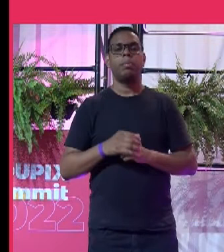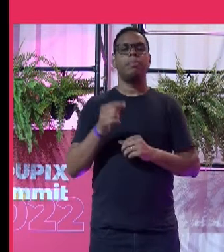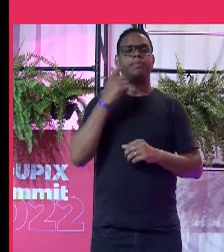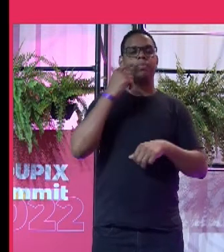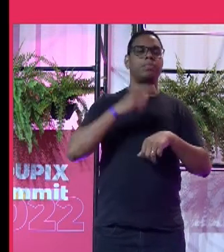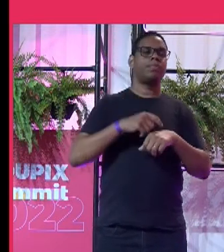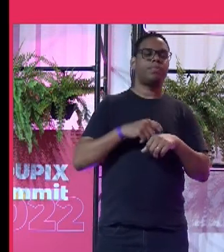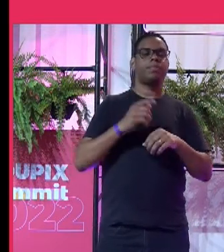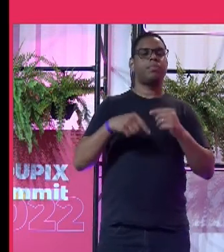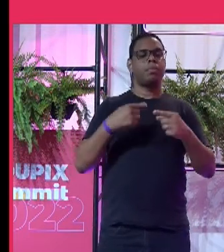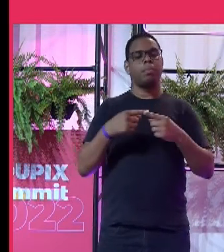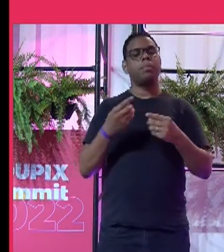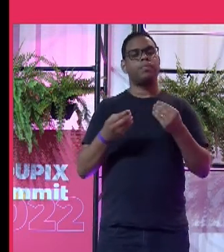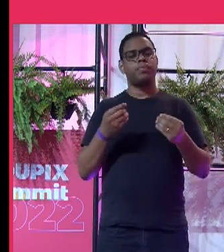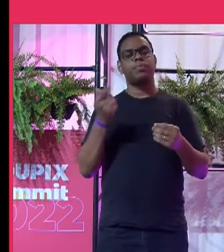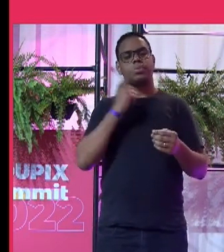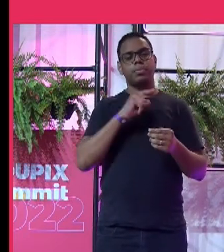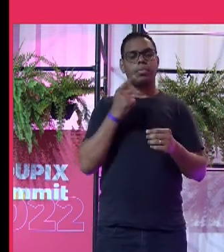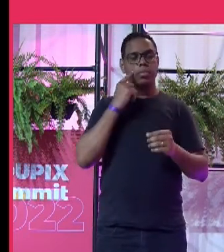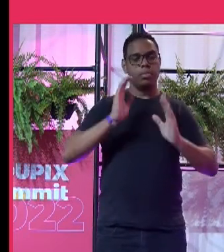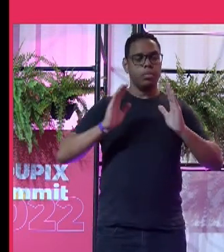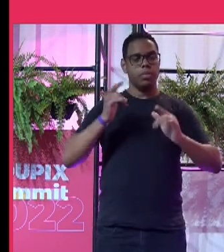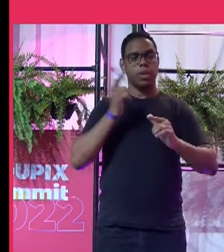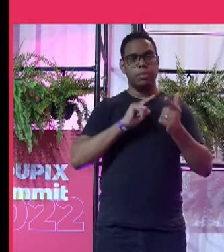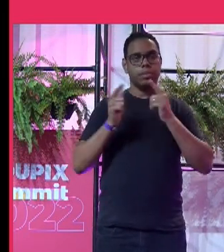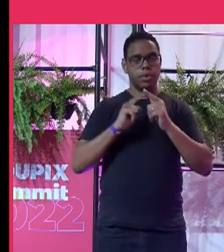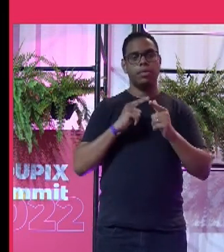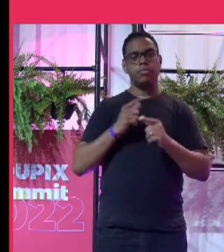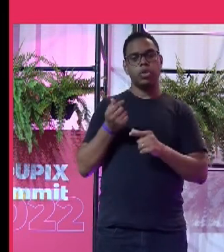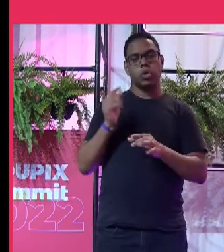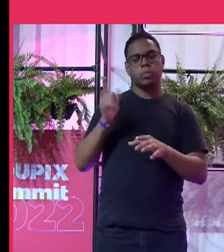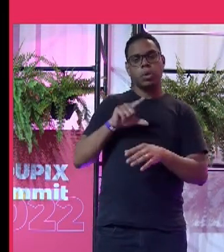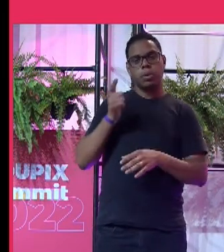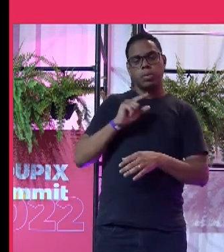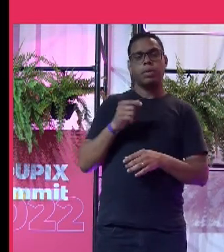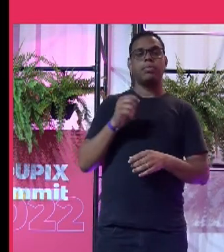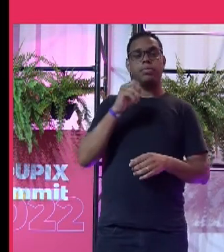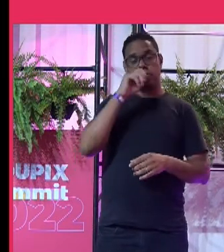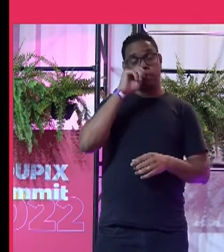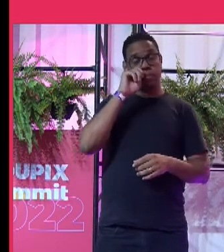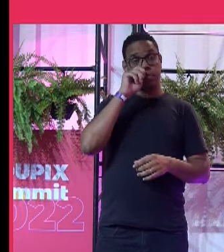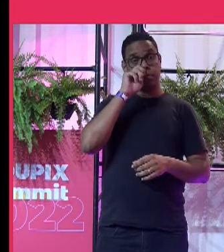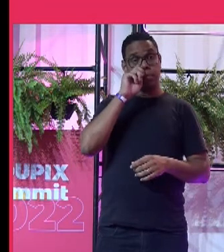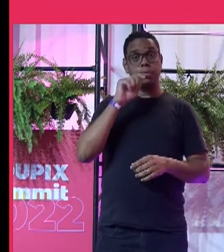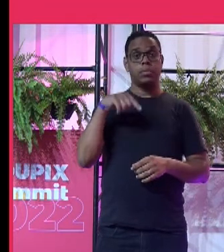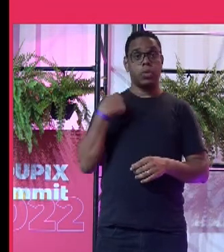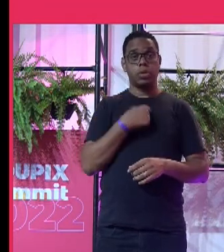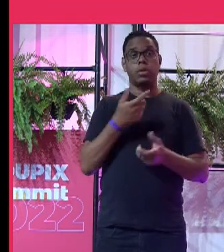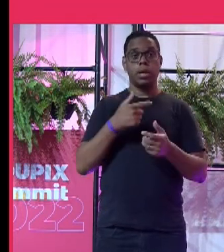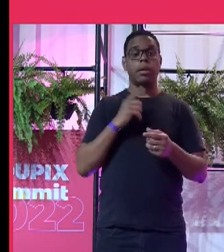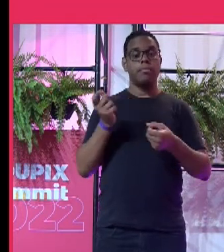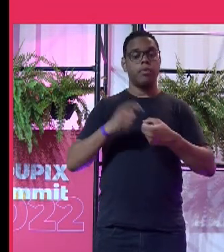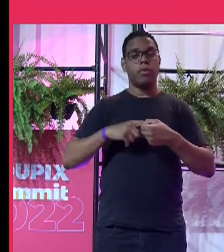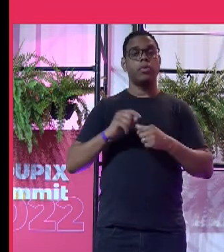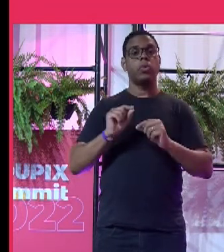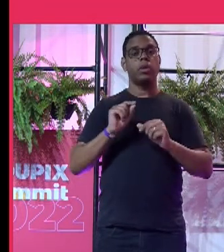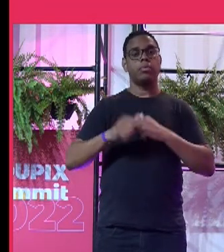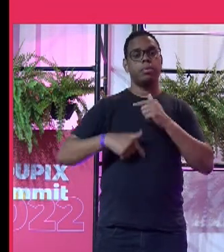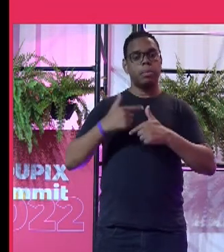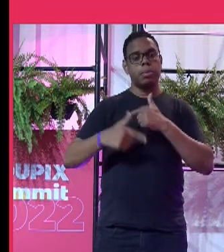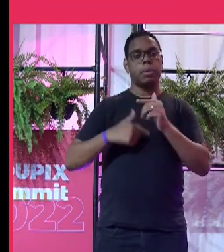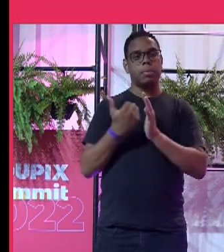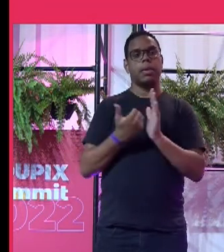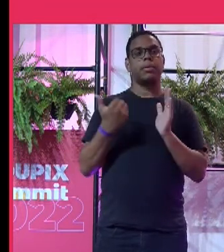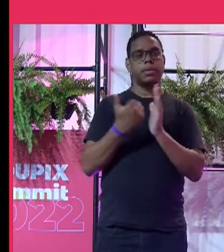potencial máximo de rendimento que ele poderia ter de monetização. E o que a gente quer é retomar esse potencial de